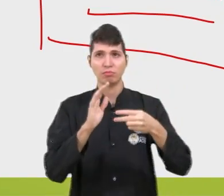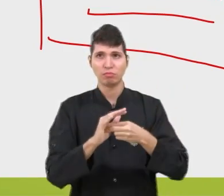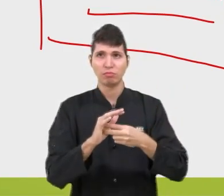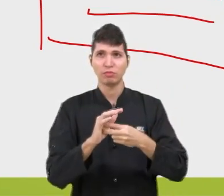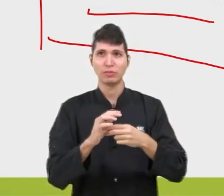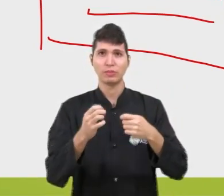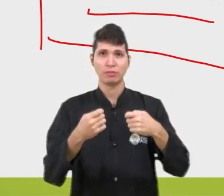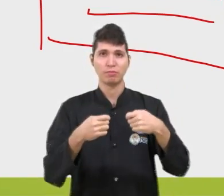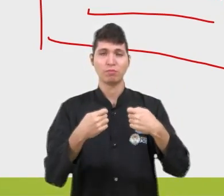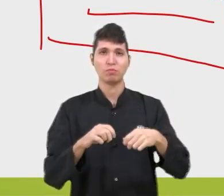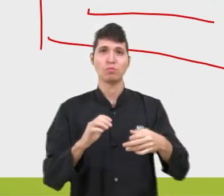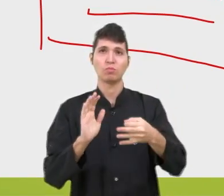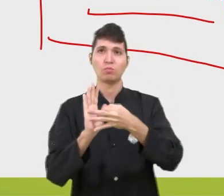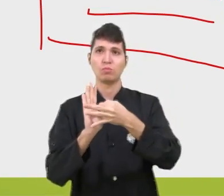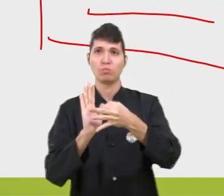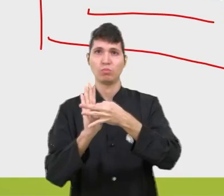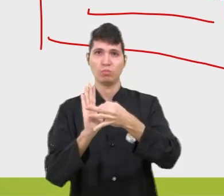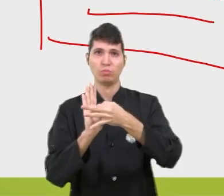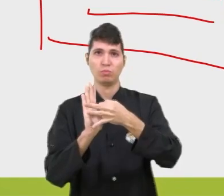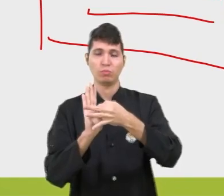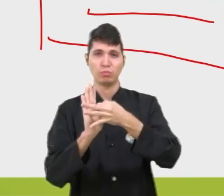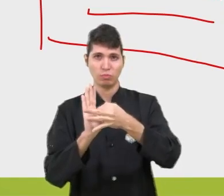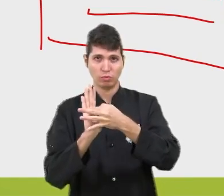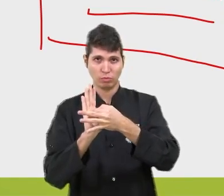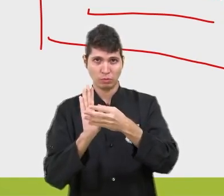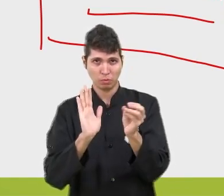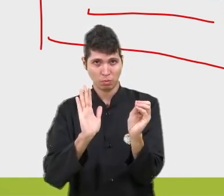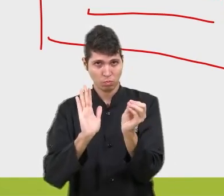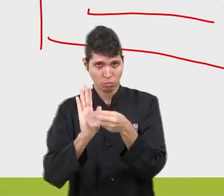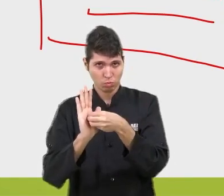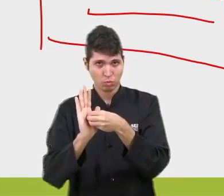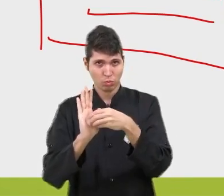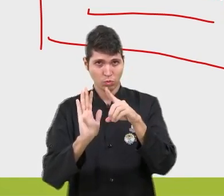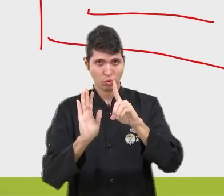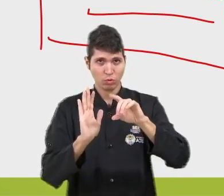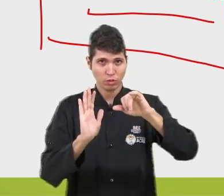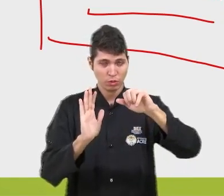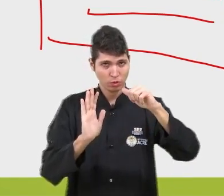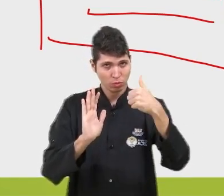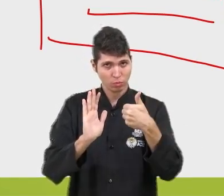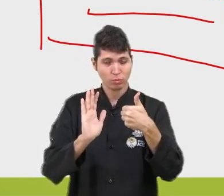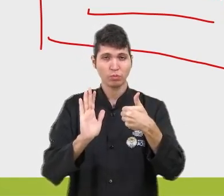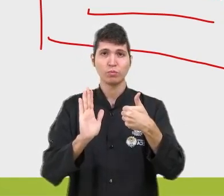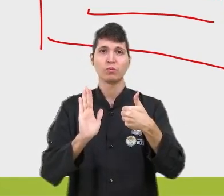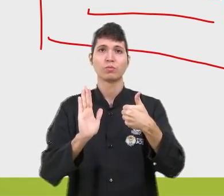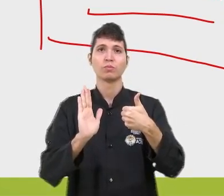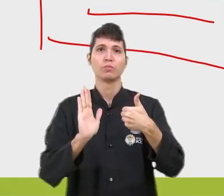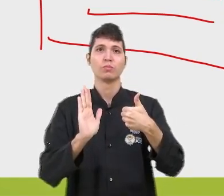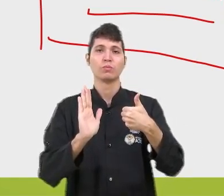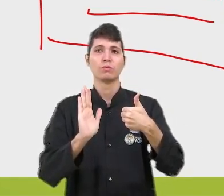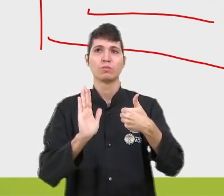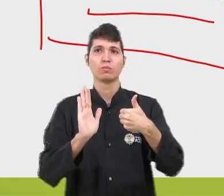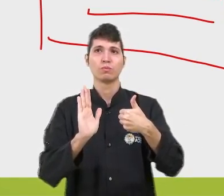operador argumentativo, por exemplo, D1, vou colocar aqui nesse sentido.